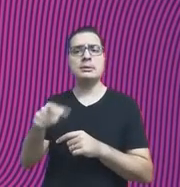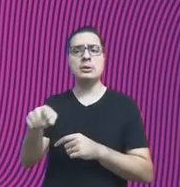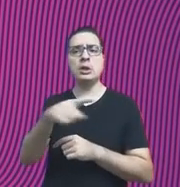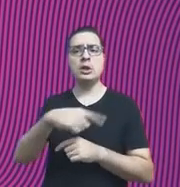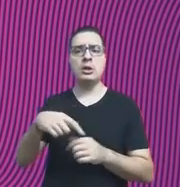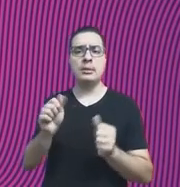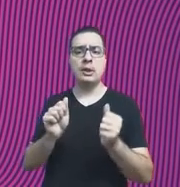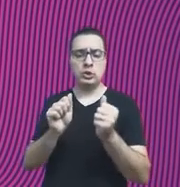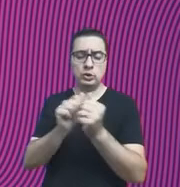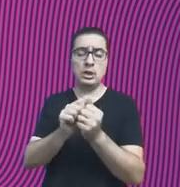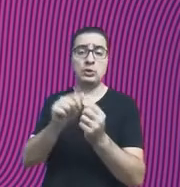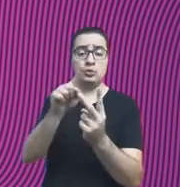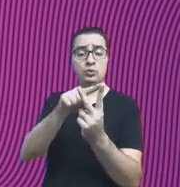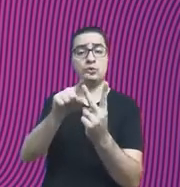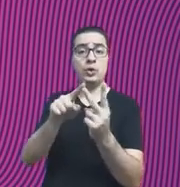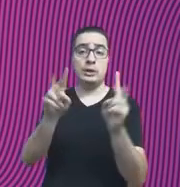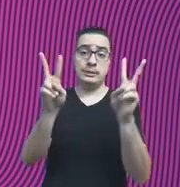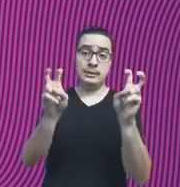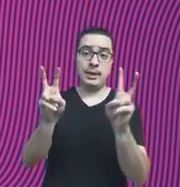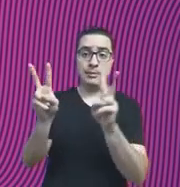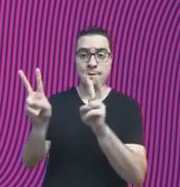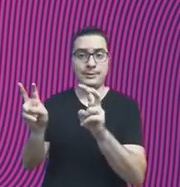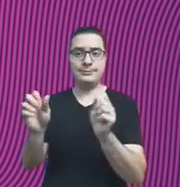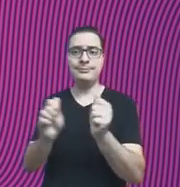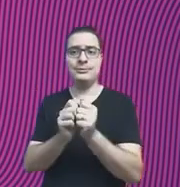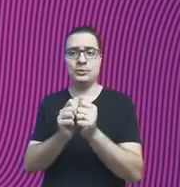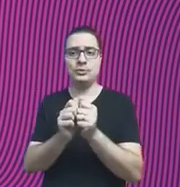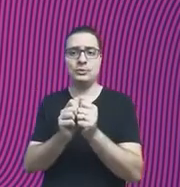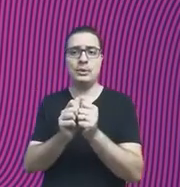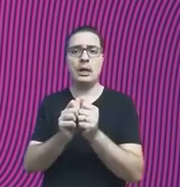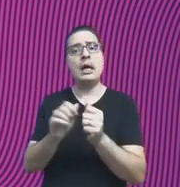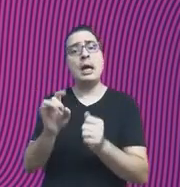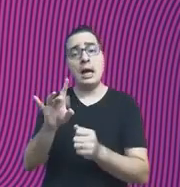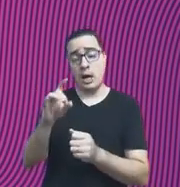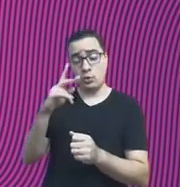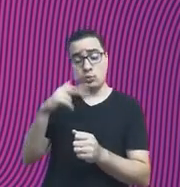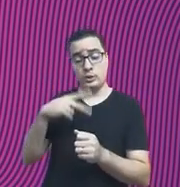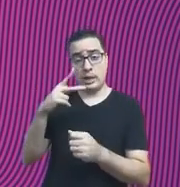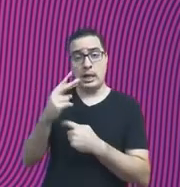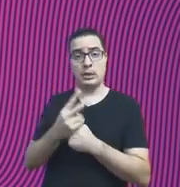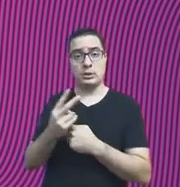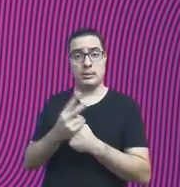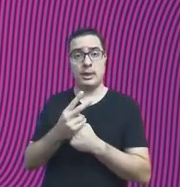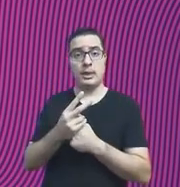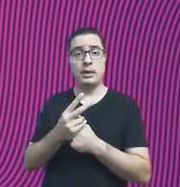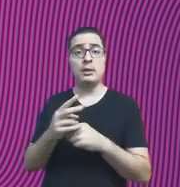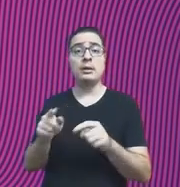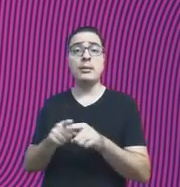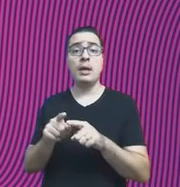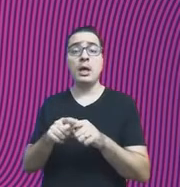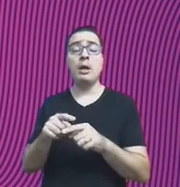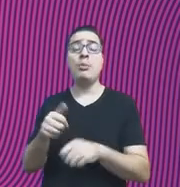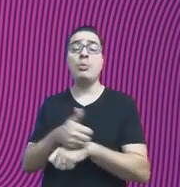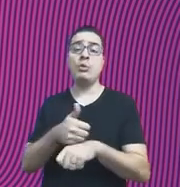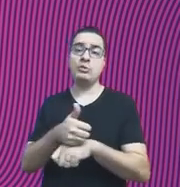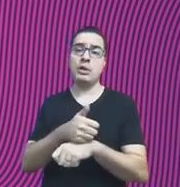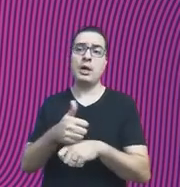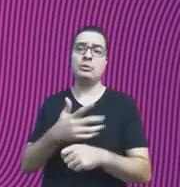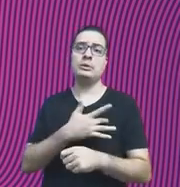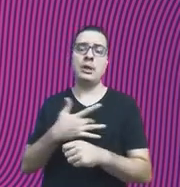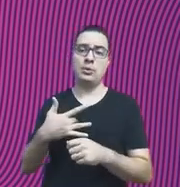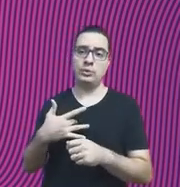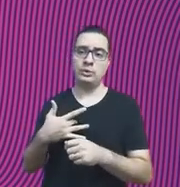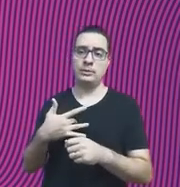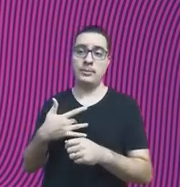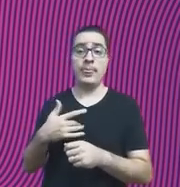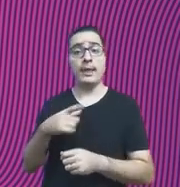dois temas. Não deixa de ser uma forma de autocuidado, especialmente para o profissional de saúde. Quando ele tem